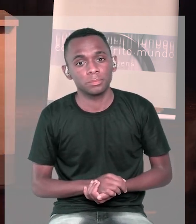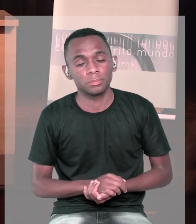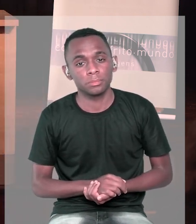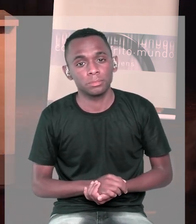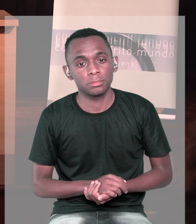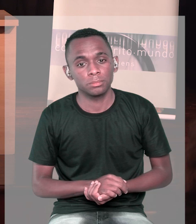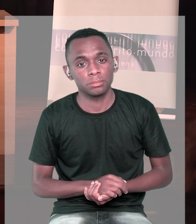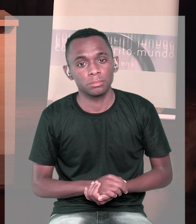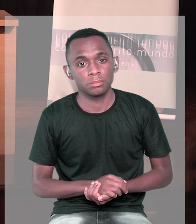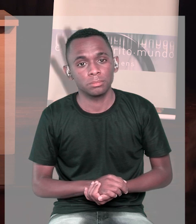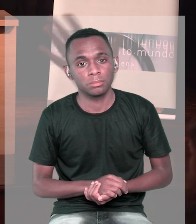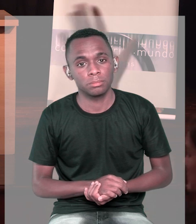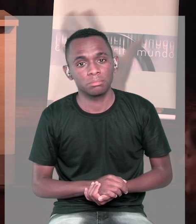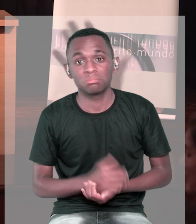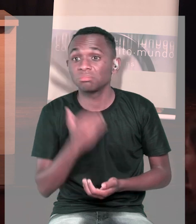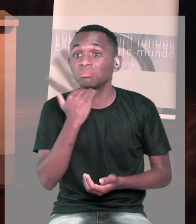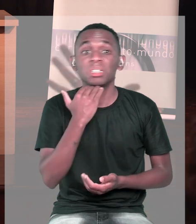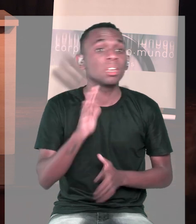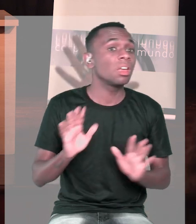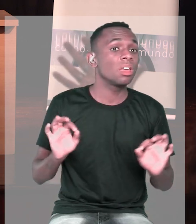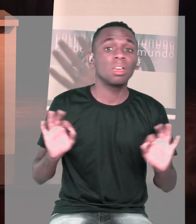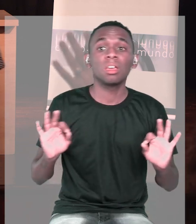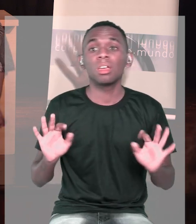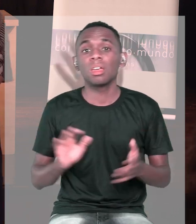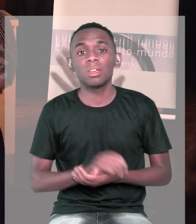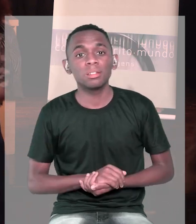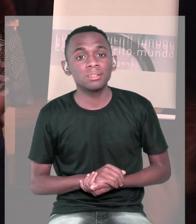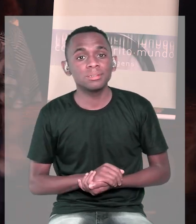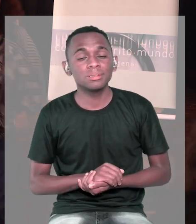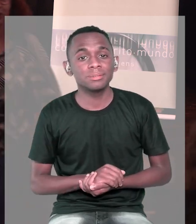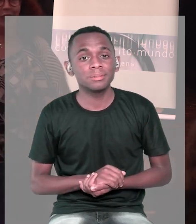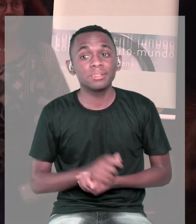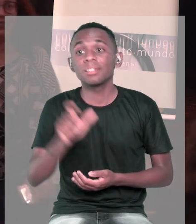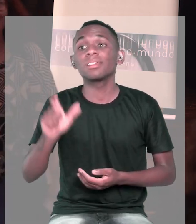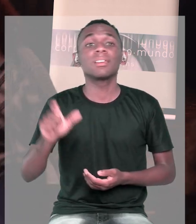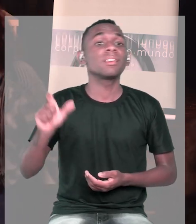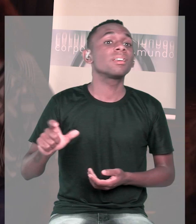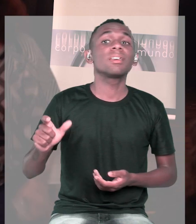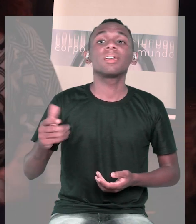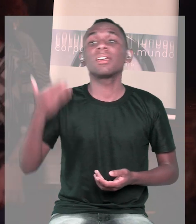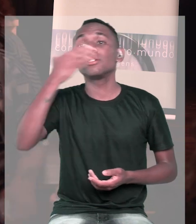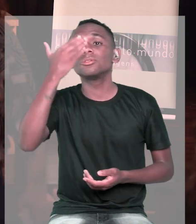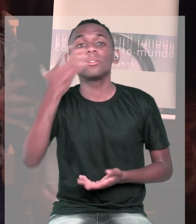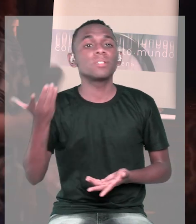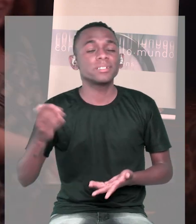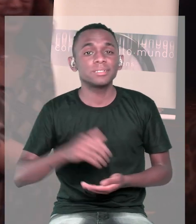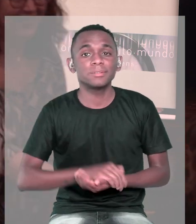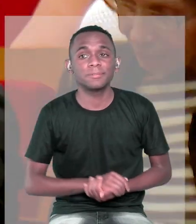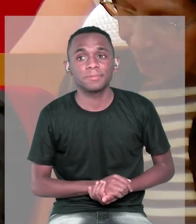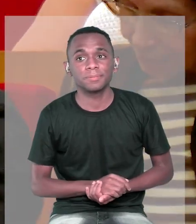Na plateia, um espectador solicita o microfone para realizar uma pergunta para Frederic.